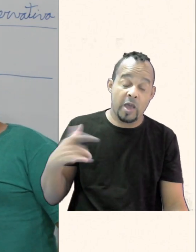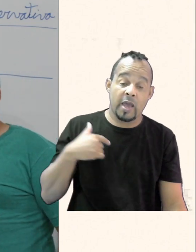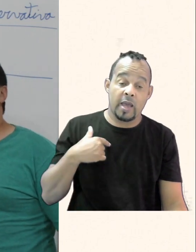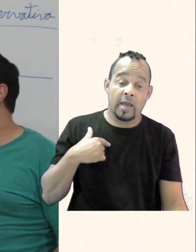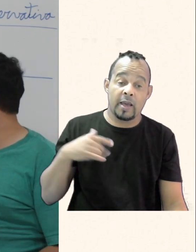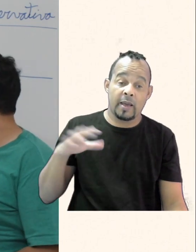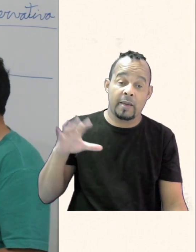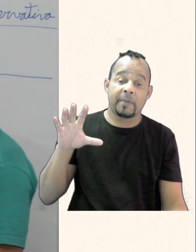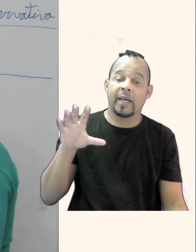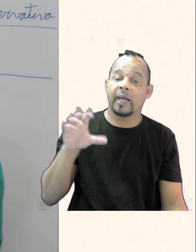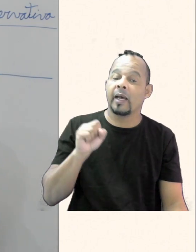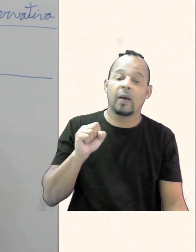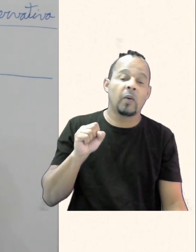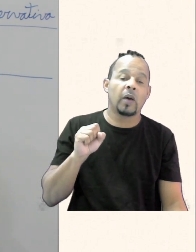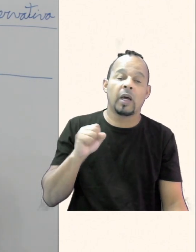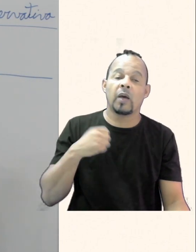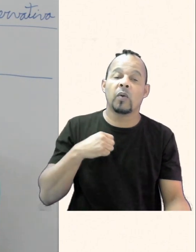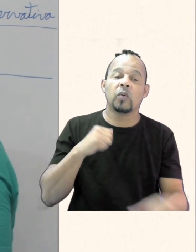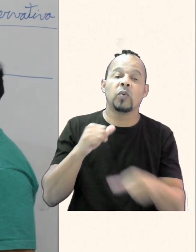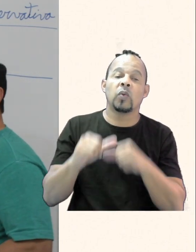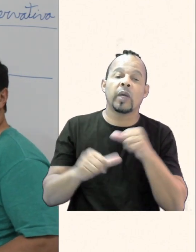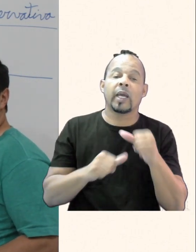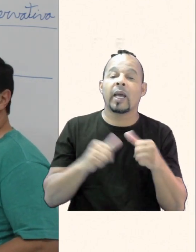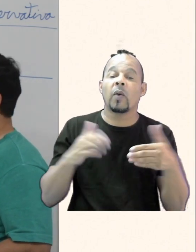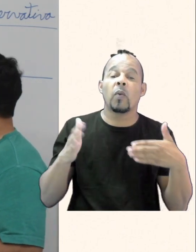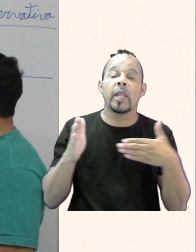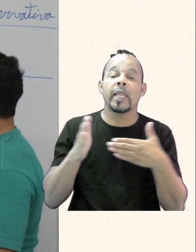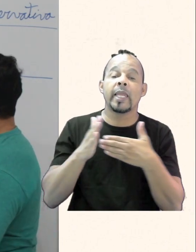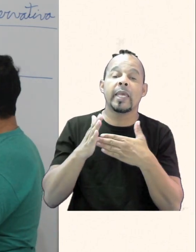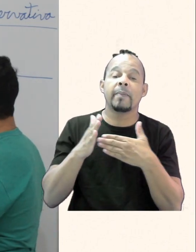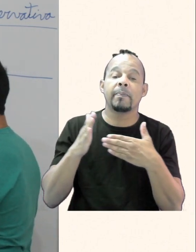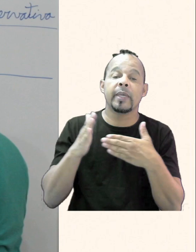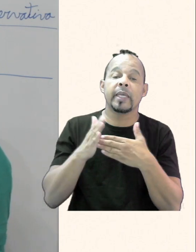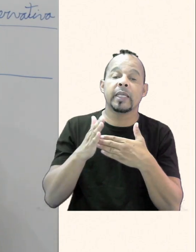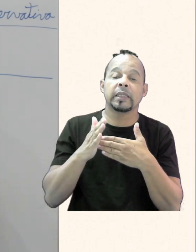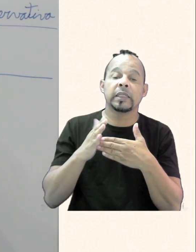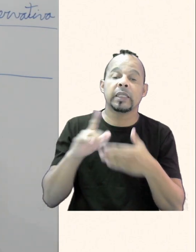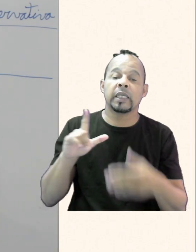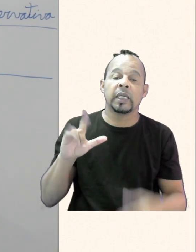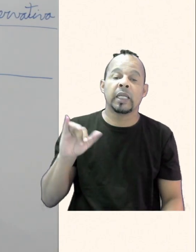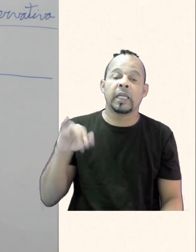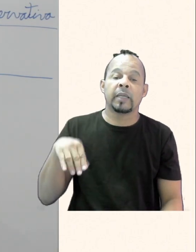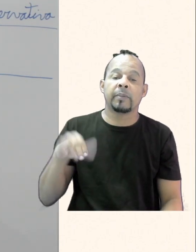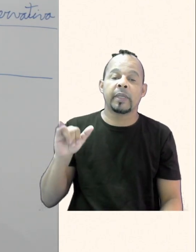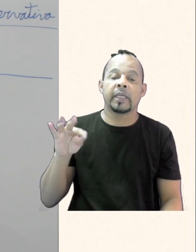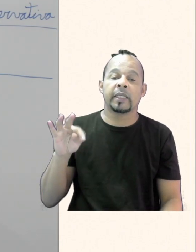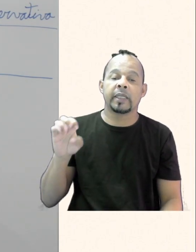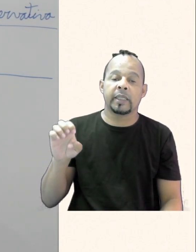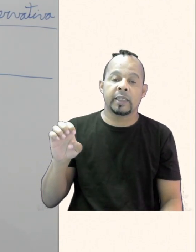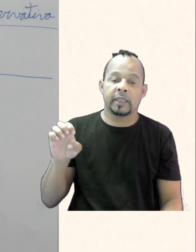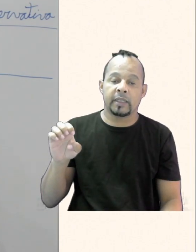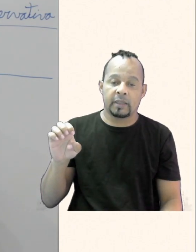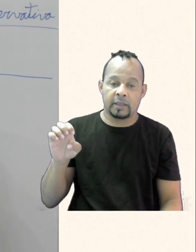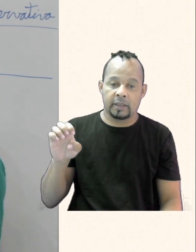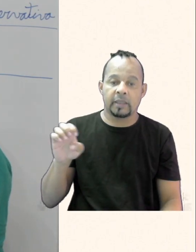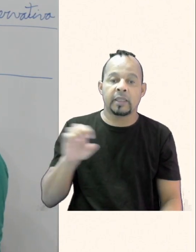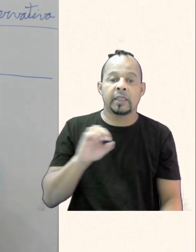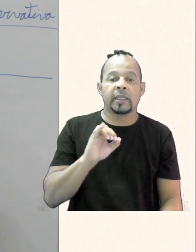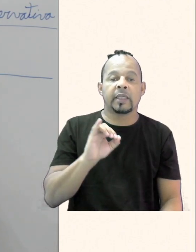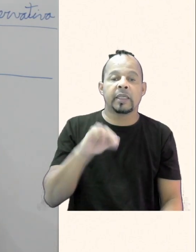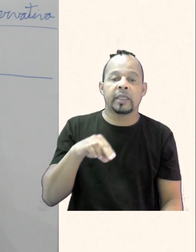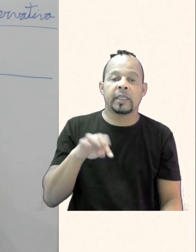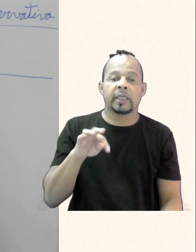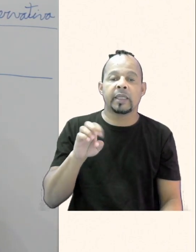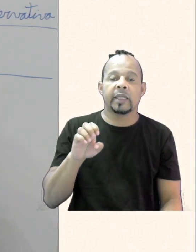os limites de integração. Quando eu troco os limites de integração, eu troco o sinal. Então, vai